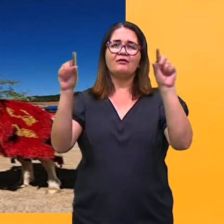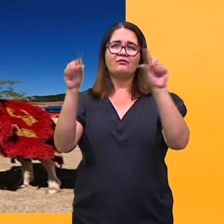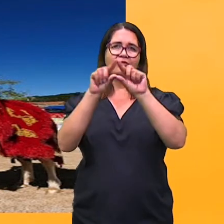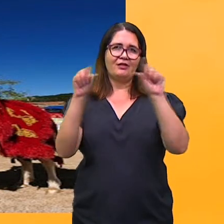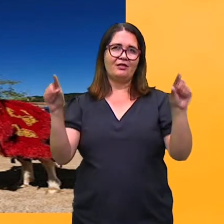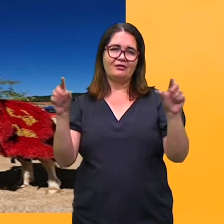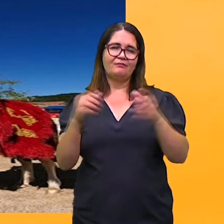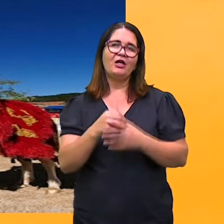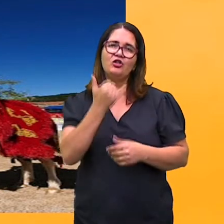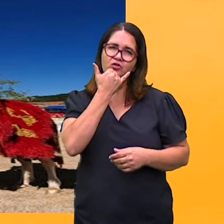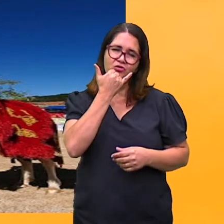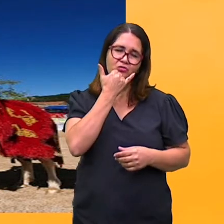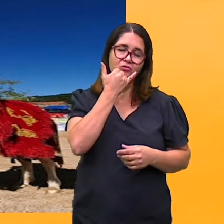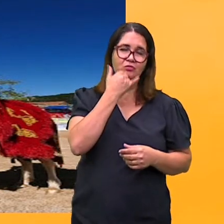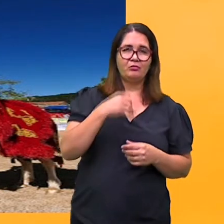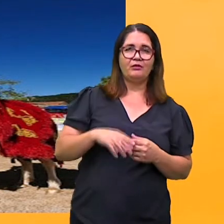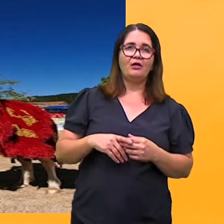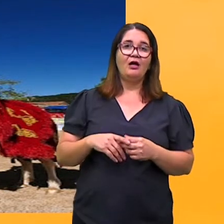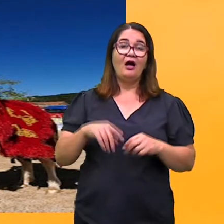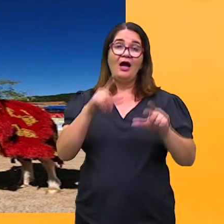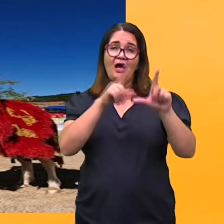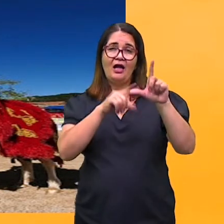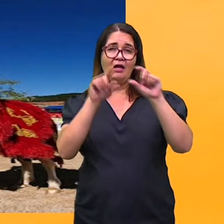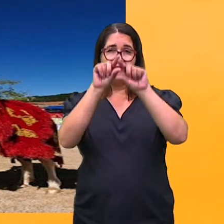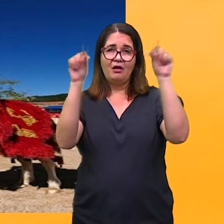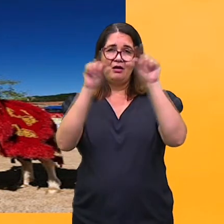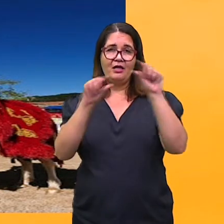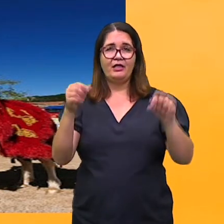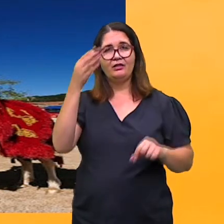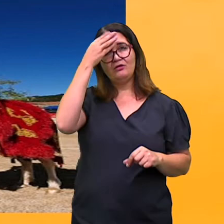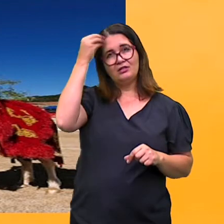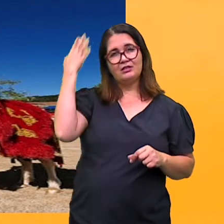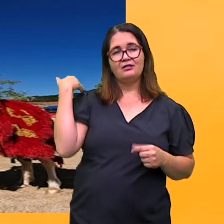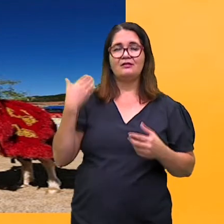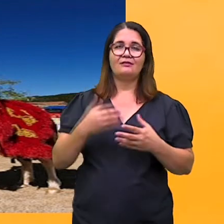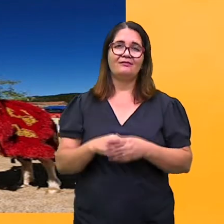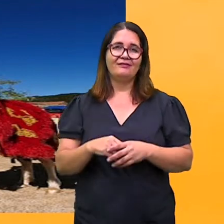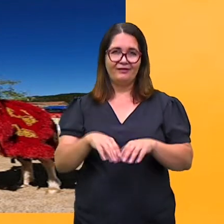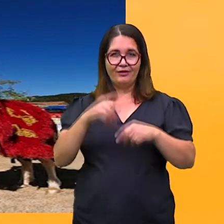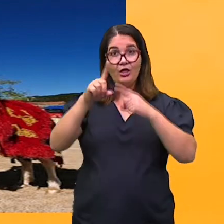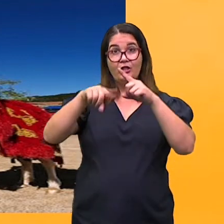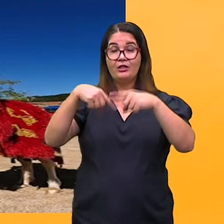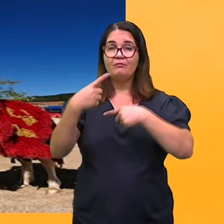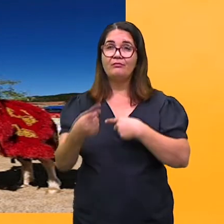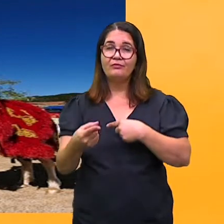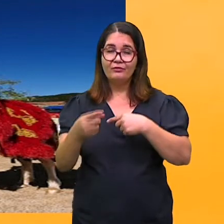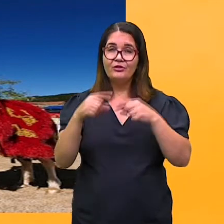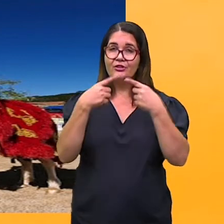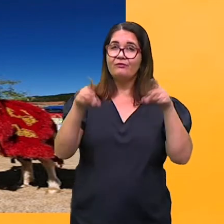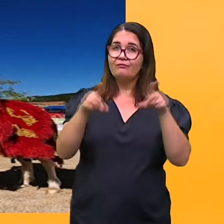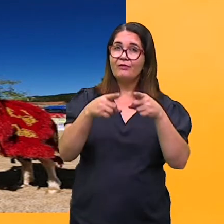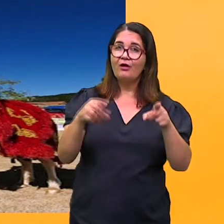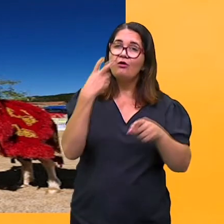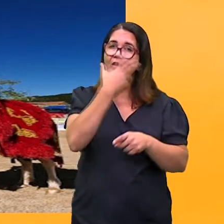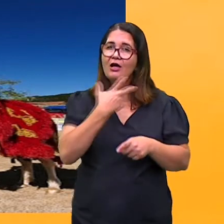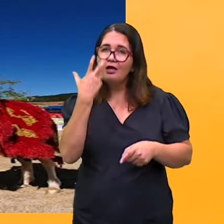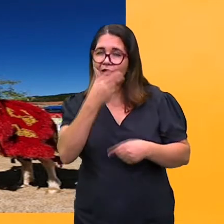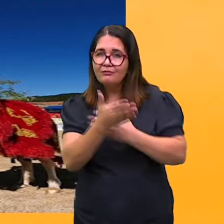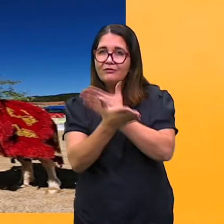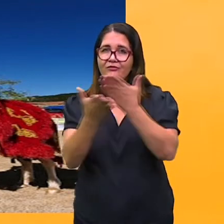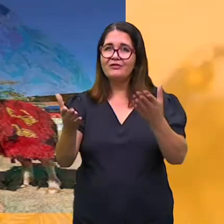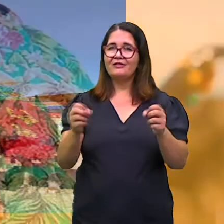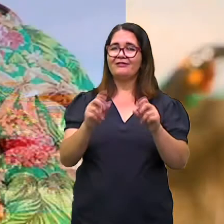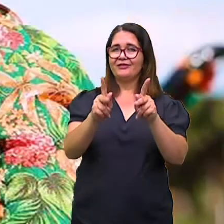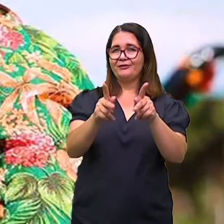Esqueci a letra, gente, mas é por aí. Depois eu lembro, vou ver se eu volto e canto para vocês um pedacinho da letra, tá? A encenação, que é a